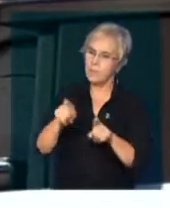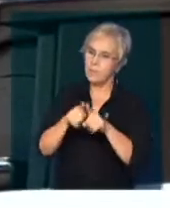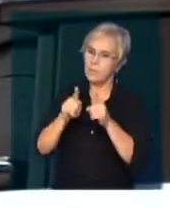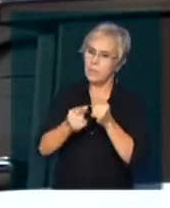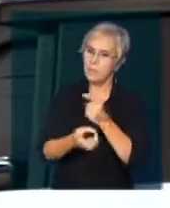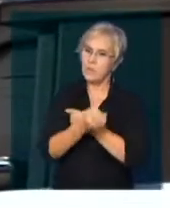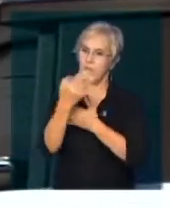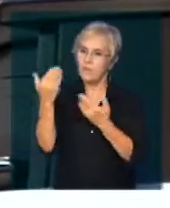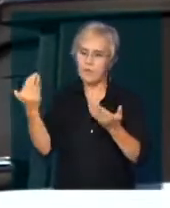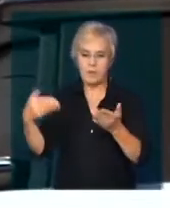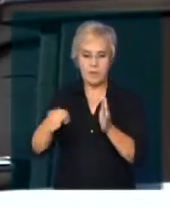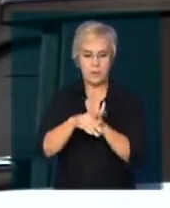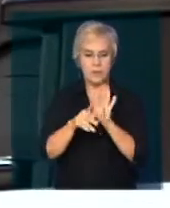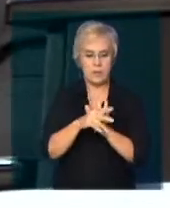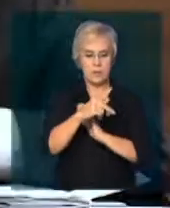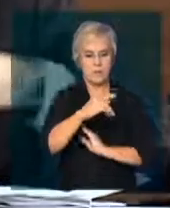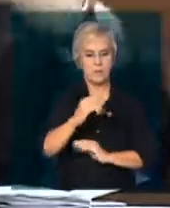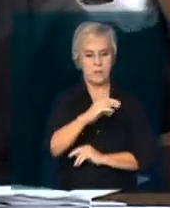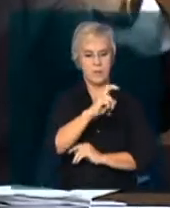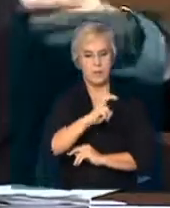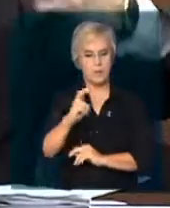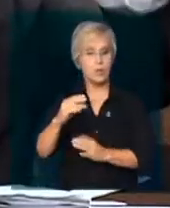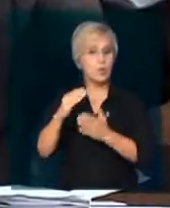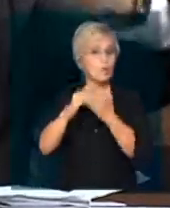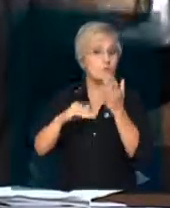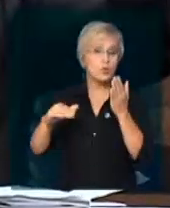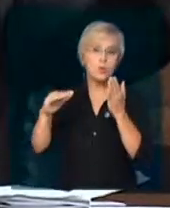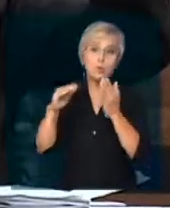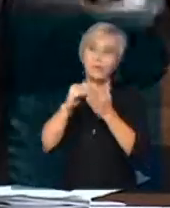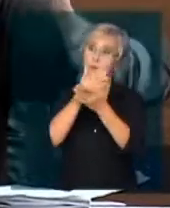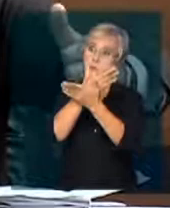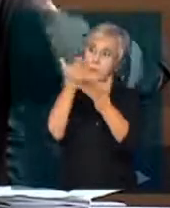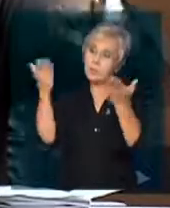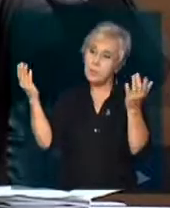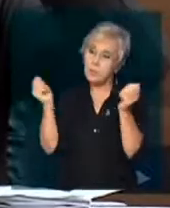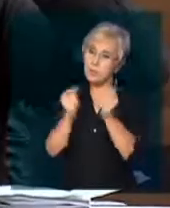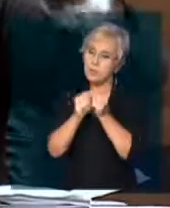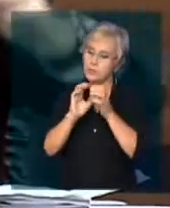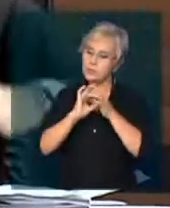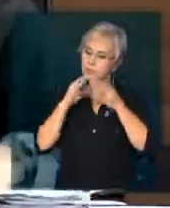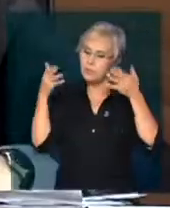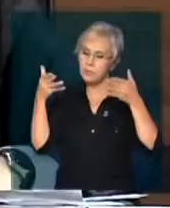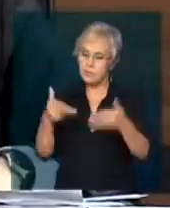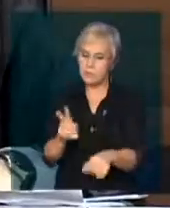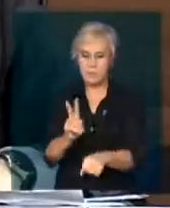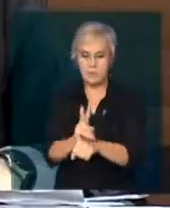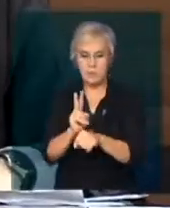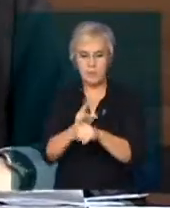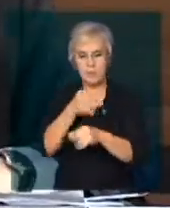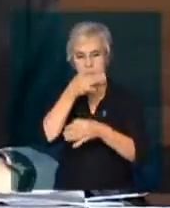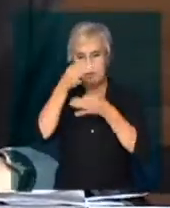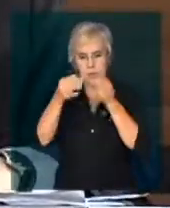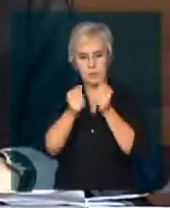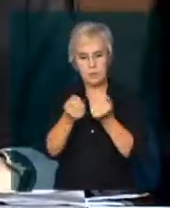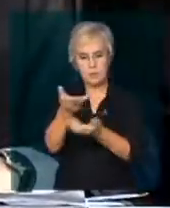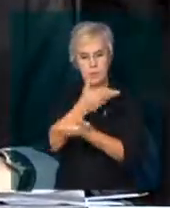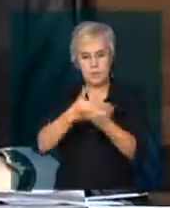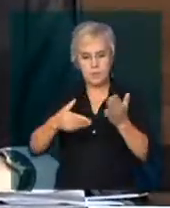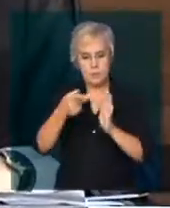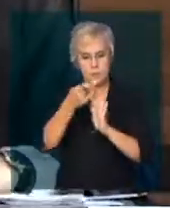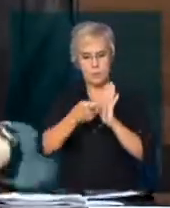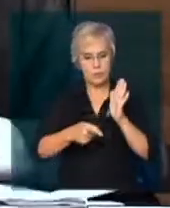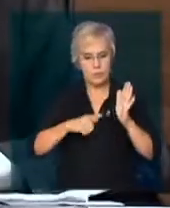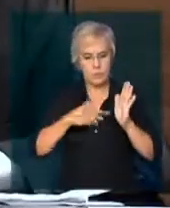já chegaram, a PEC 555, enfim, todos que estão democraticamente defendendo as suas posições nos projetos